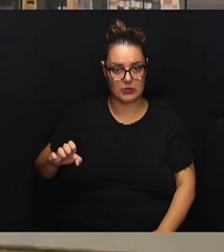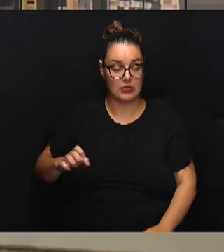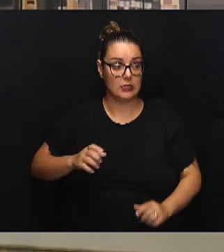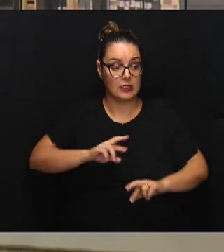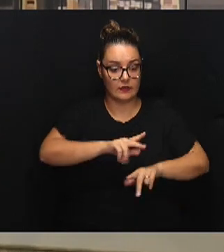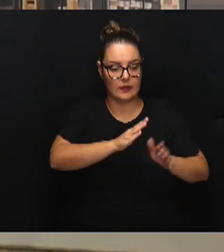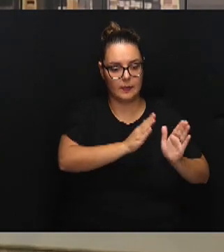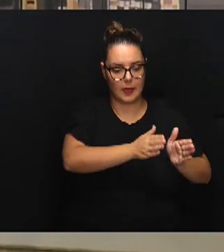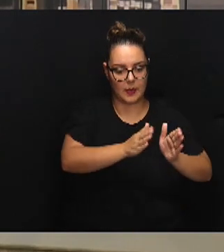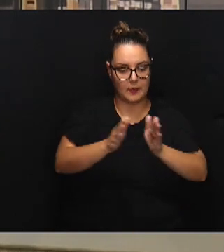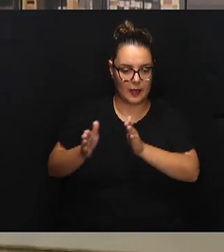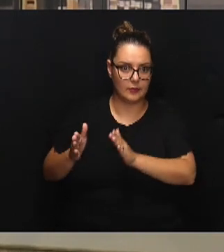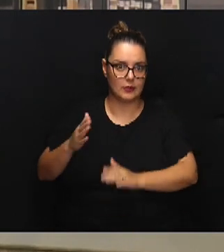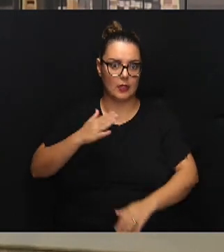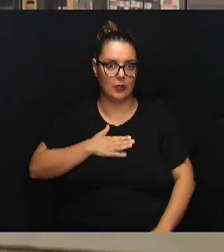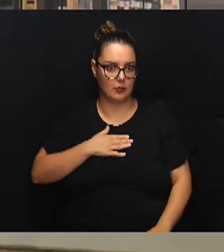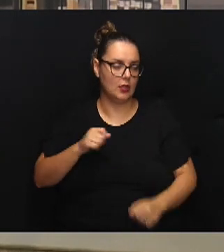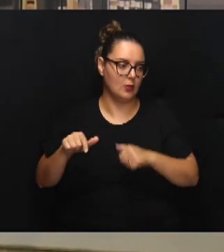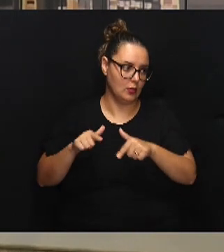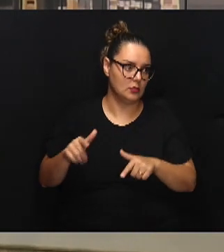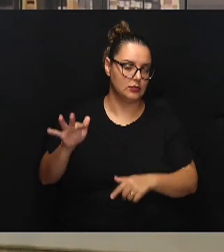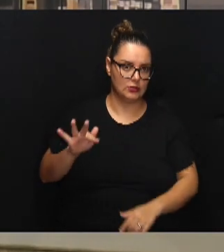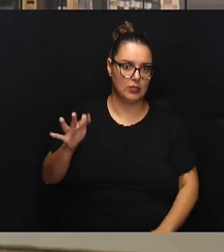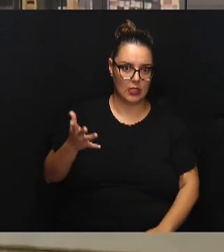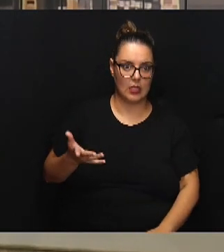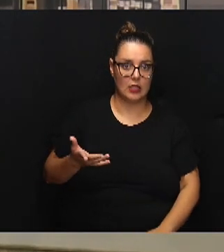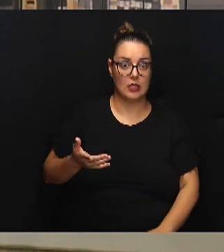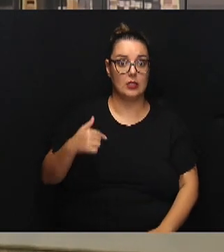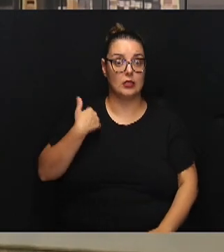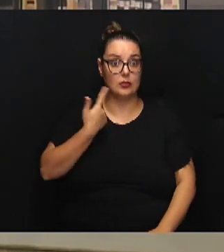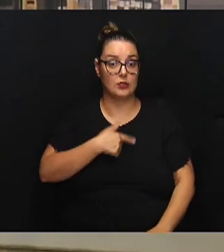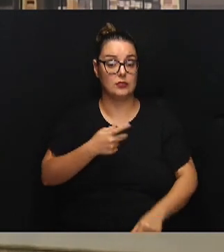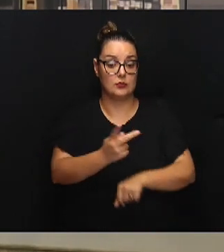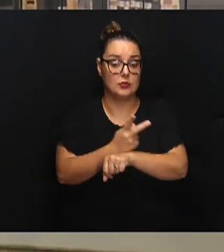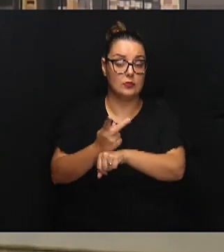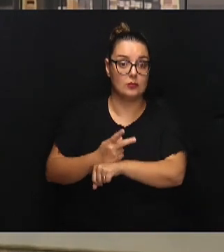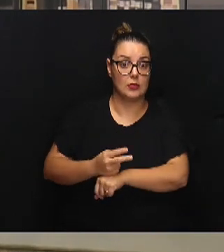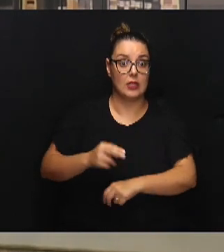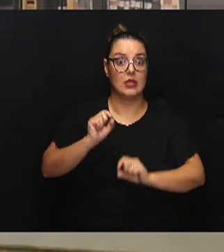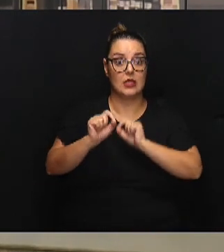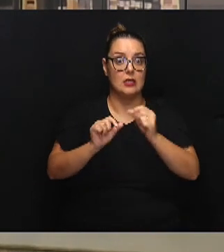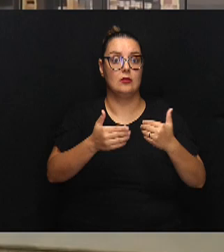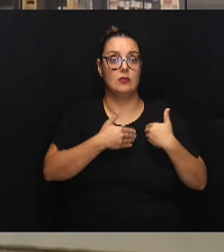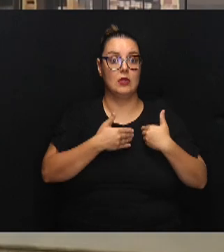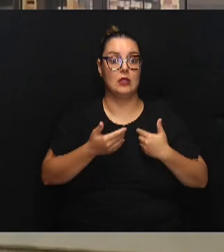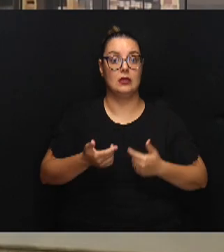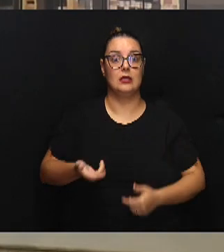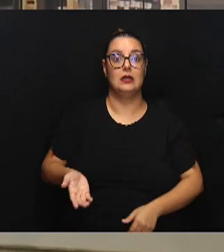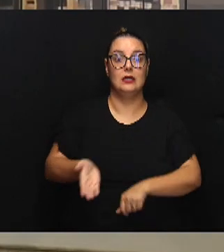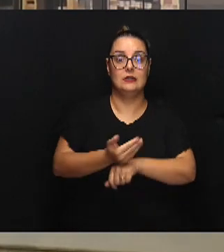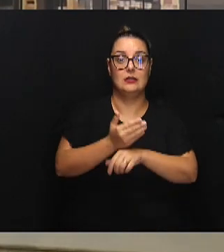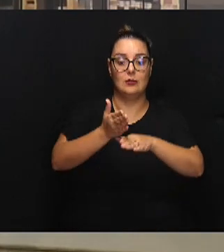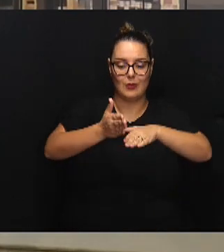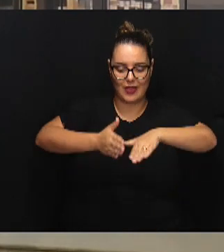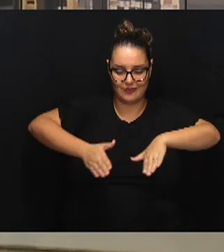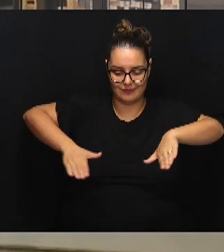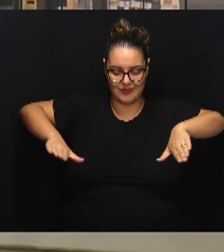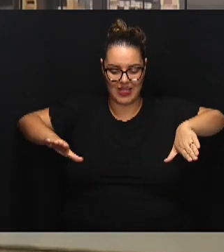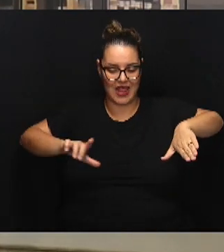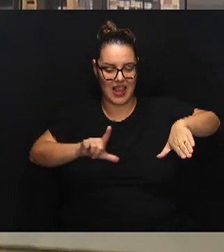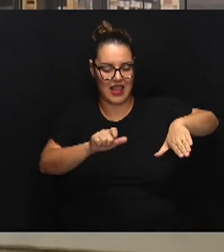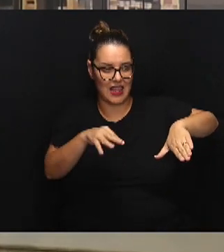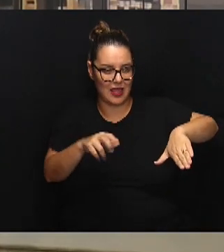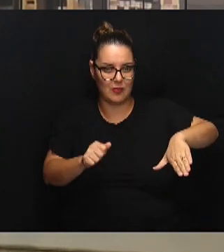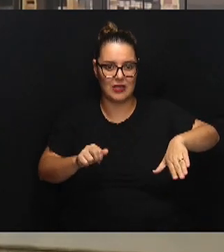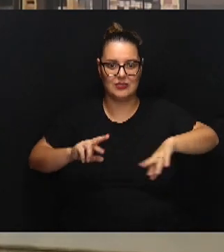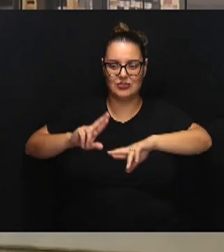para saber quem é o responsável por aquela contaminação. Na época era uma grande vala de lama, oriunda de muitas